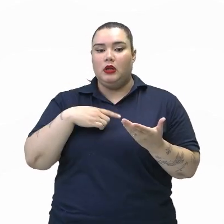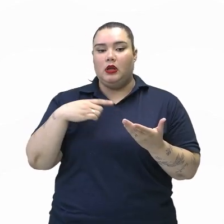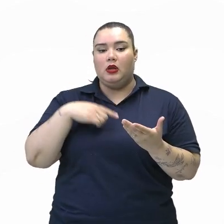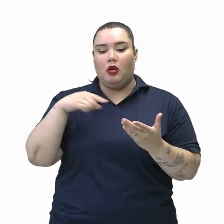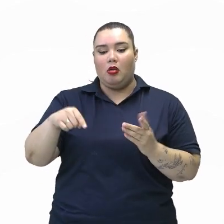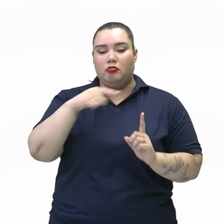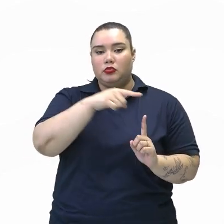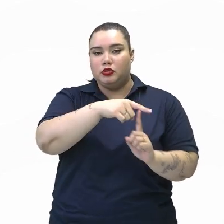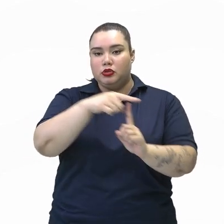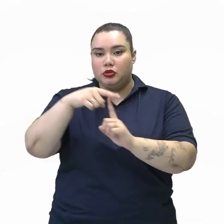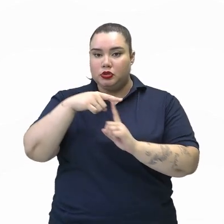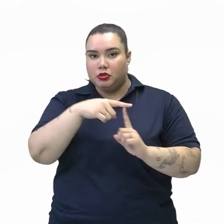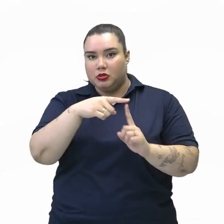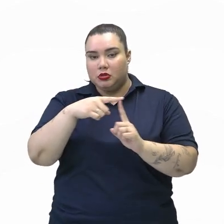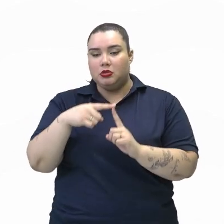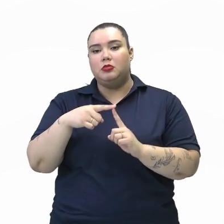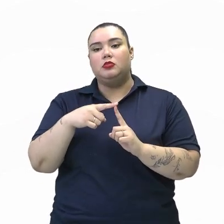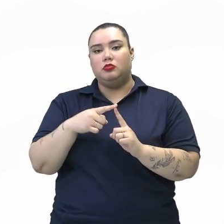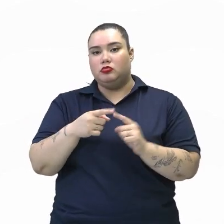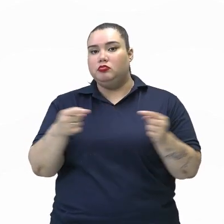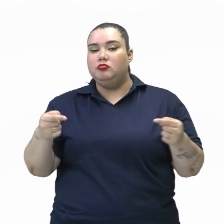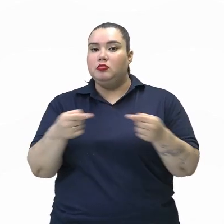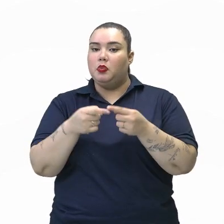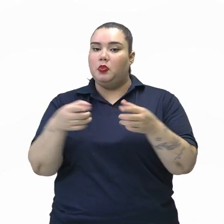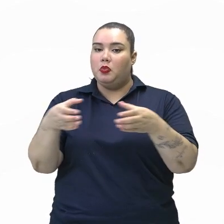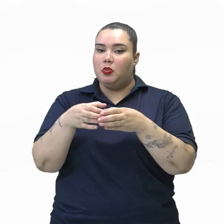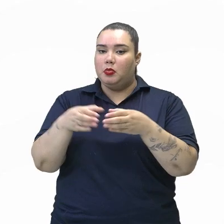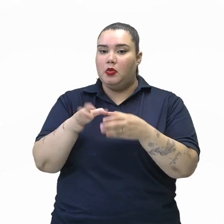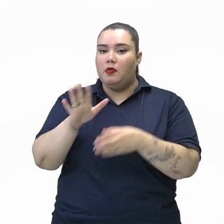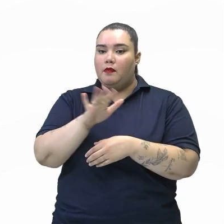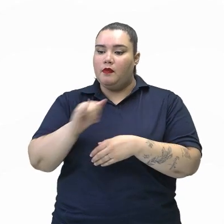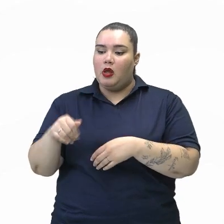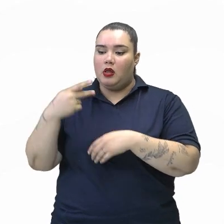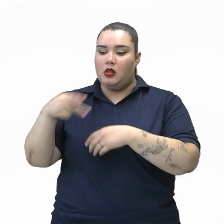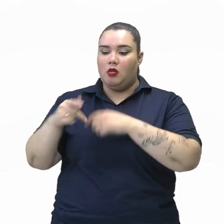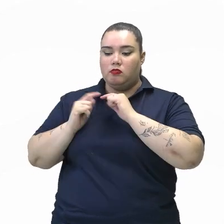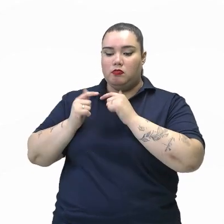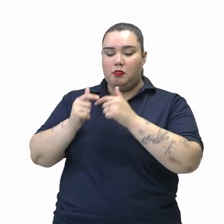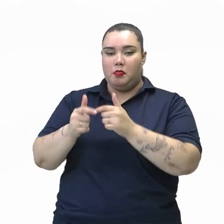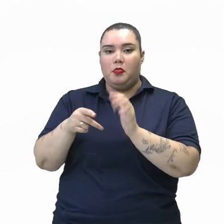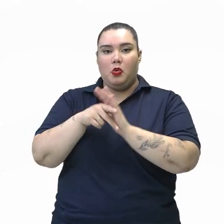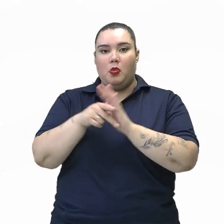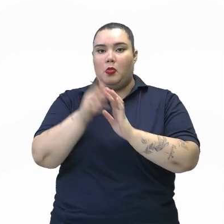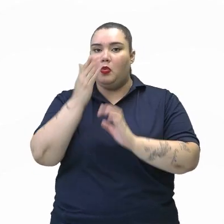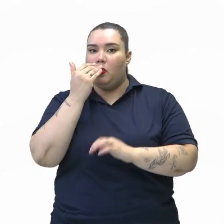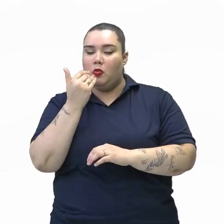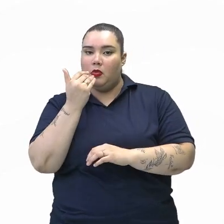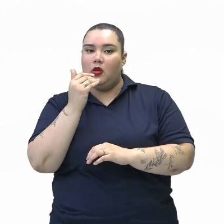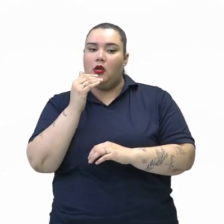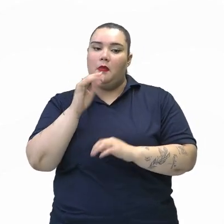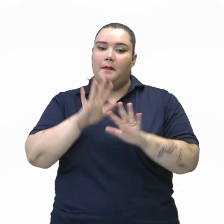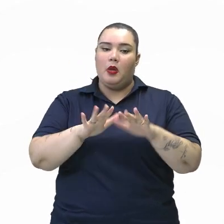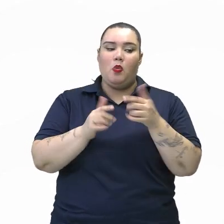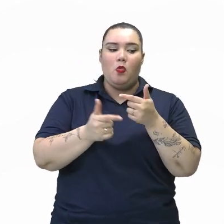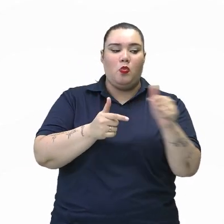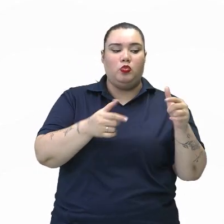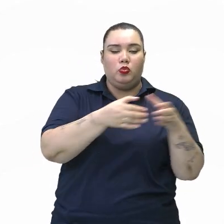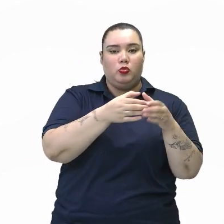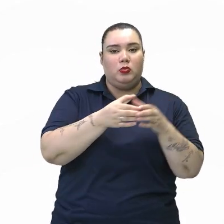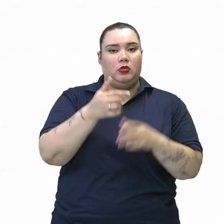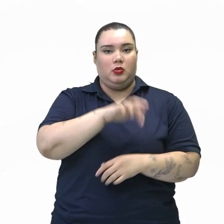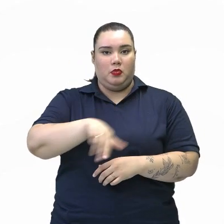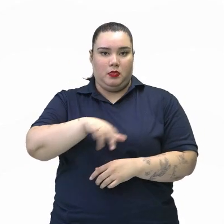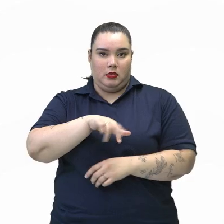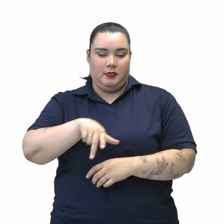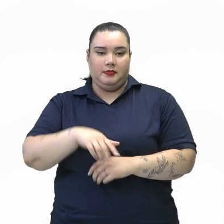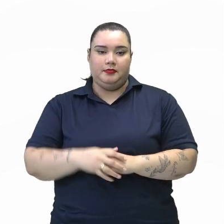têm representantes aí dentro desse grupo que vão produzir o seu próprio alimento, enquanto que os outros não. Aqueles que